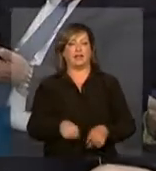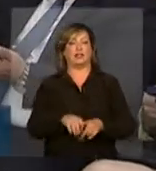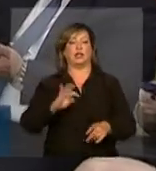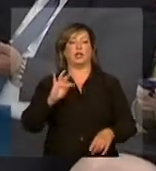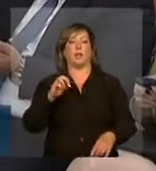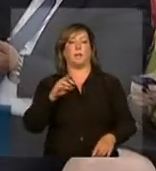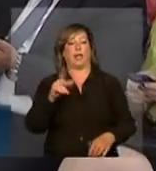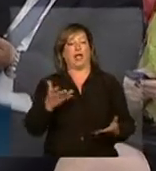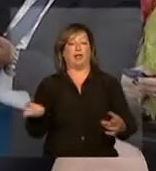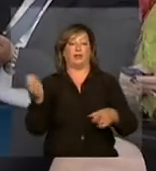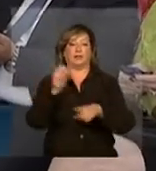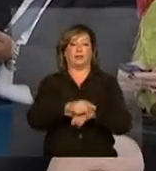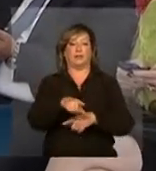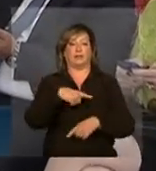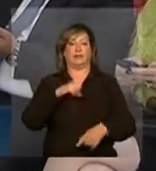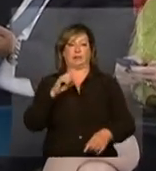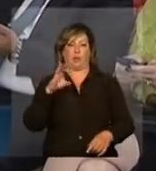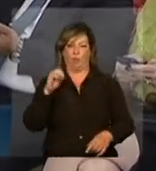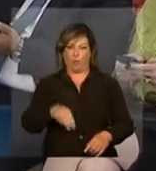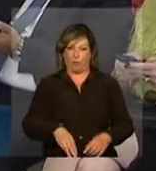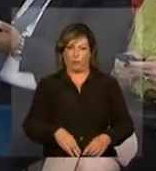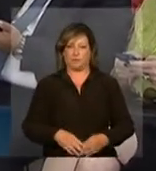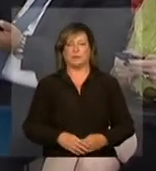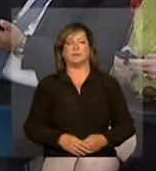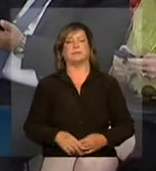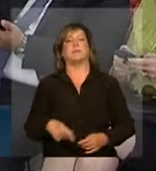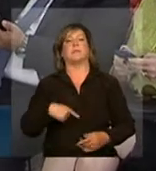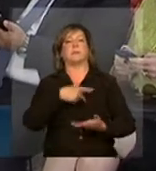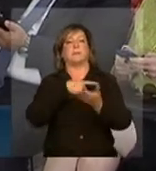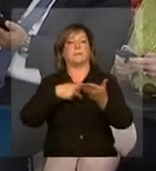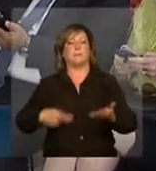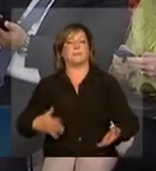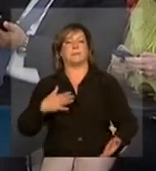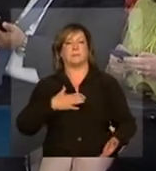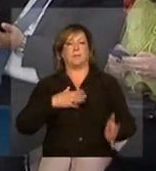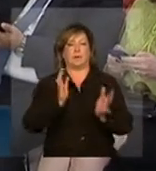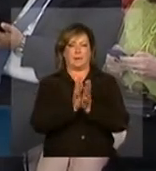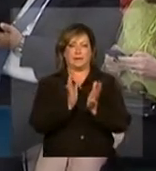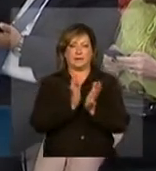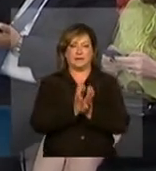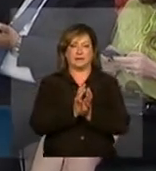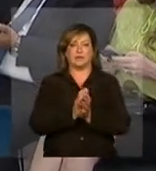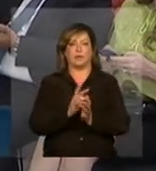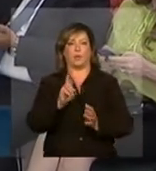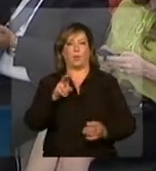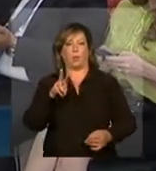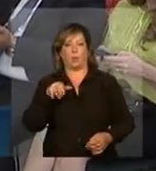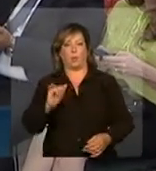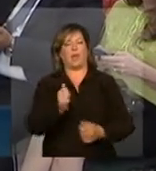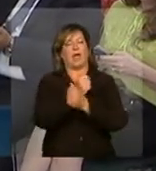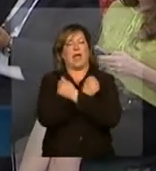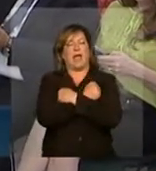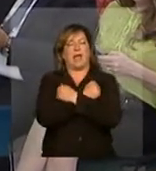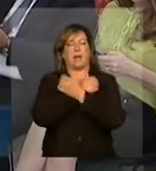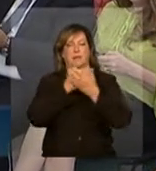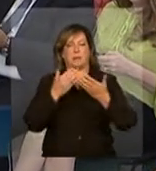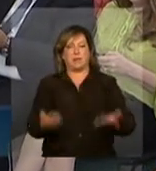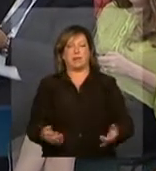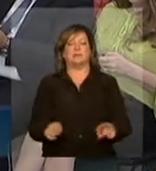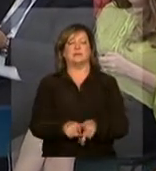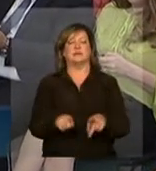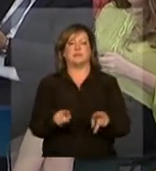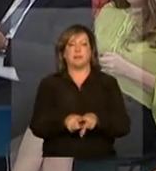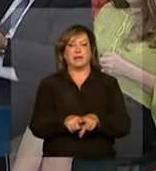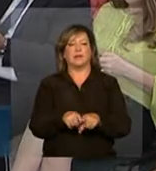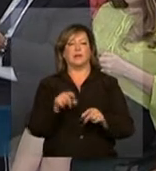Thomas, que assume agora a SECOM. Ao presidente do meu partido, ao Rui Falcão, um abraço afetuoso. E também